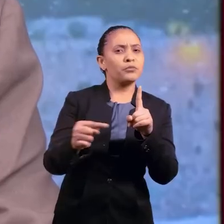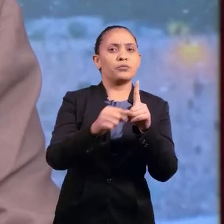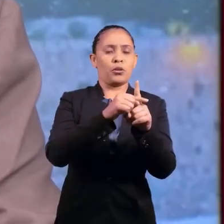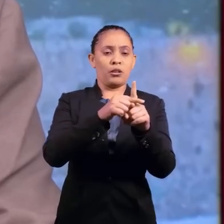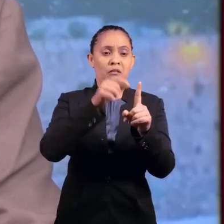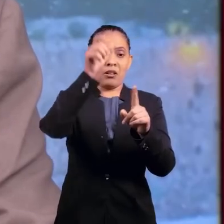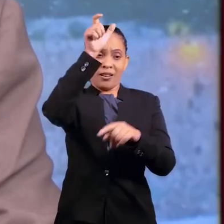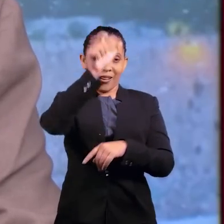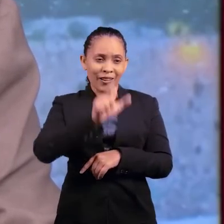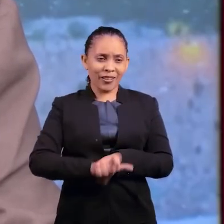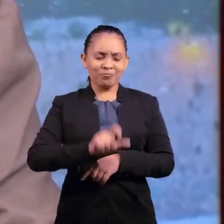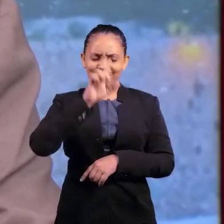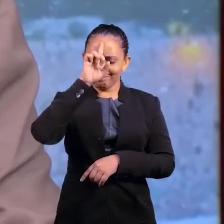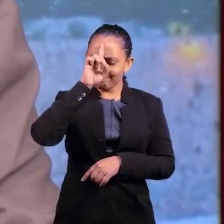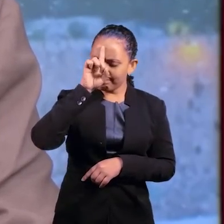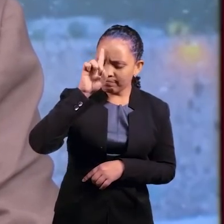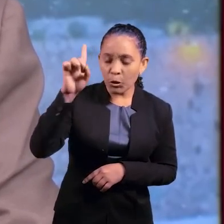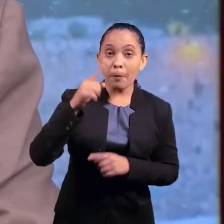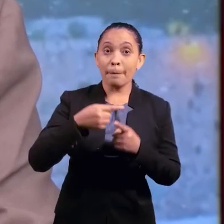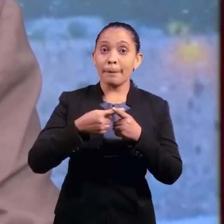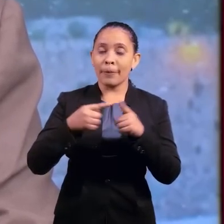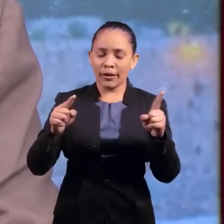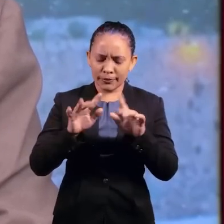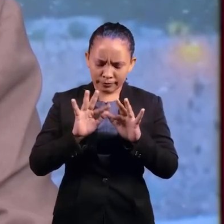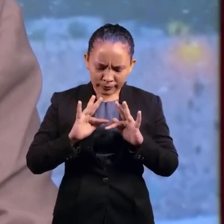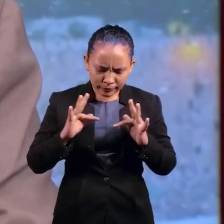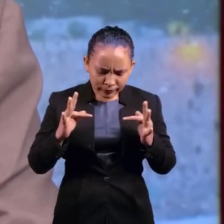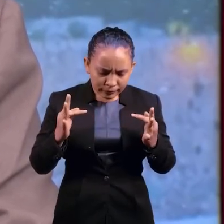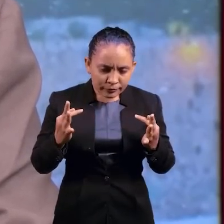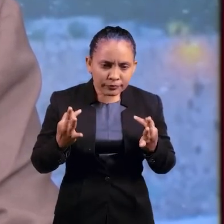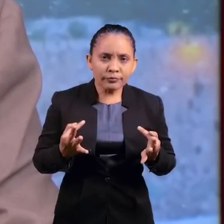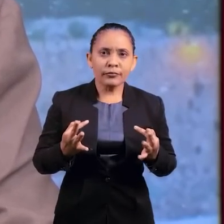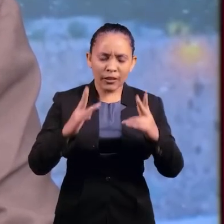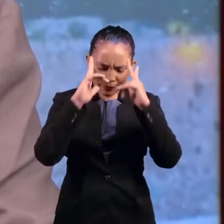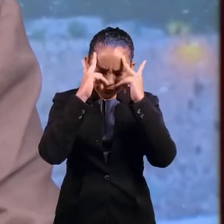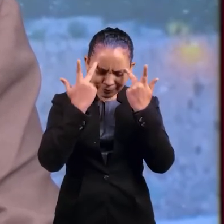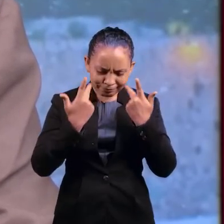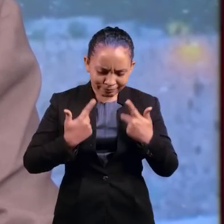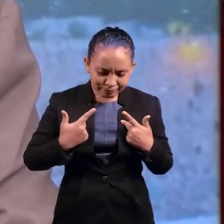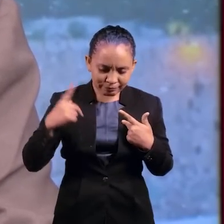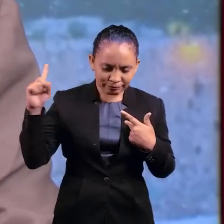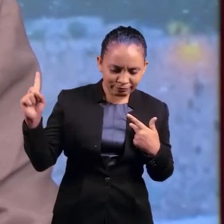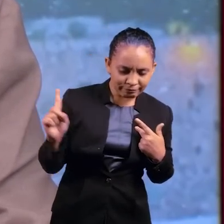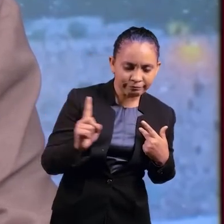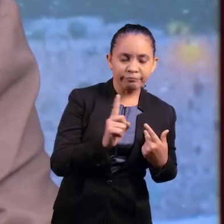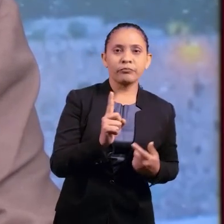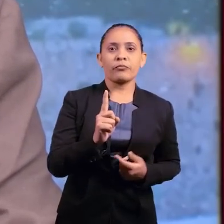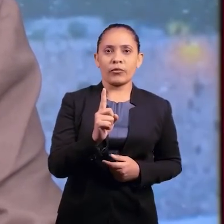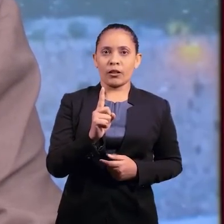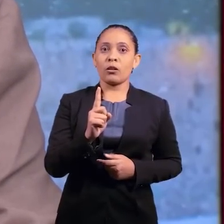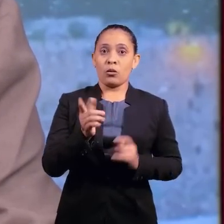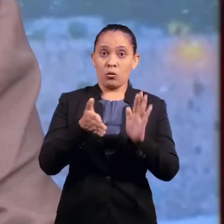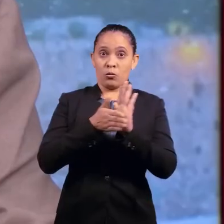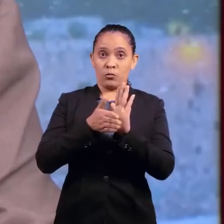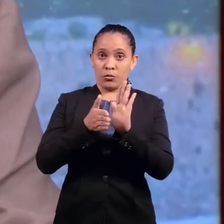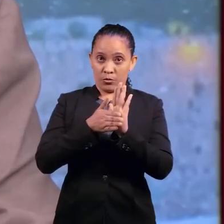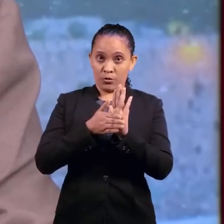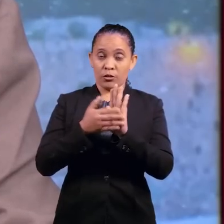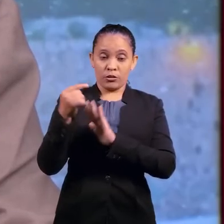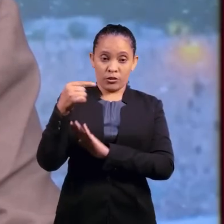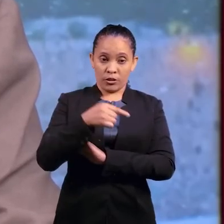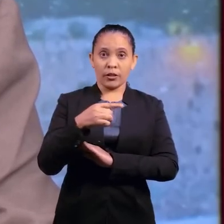mesmo, mesmo sendo Deus, não se colocou como Deus, mas se fez como homem, seguiu ali